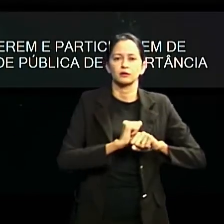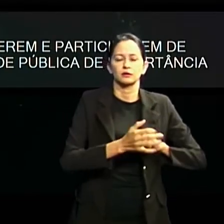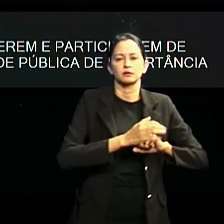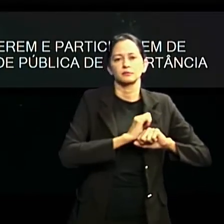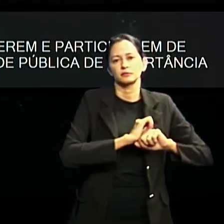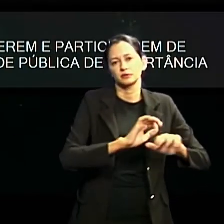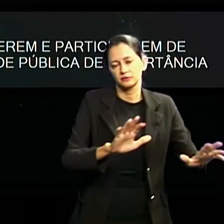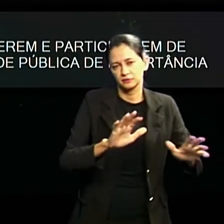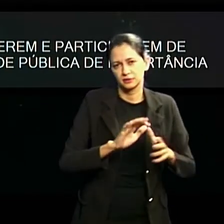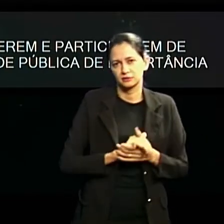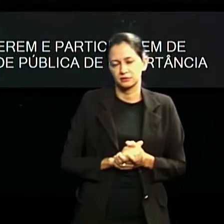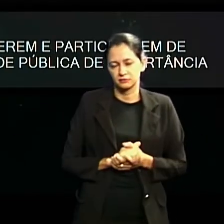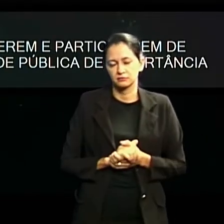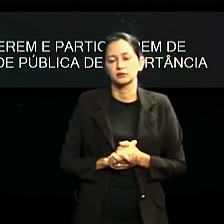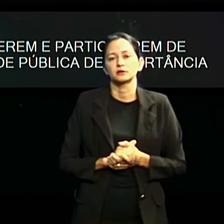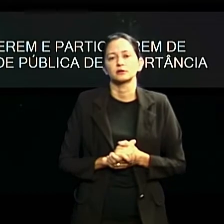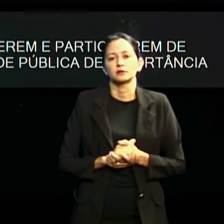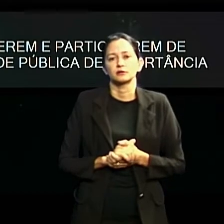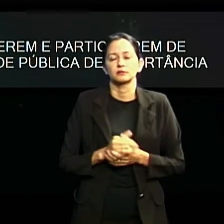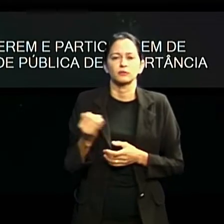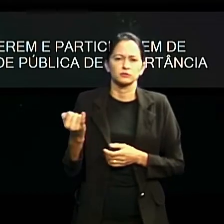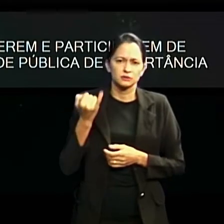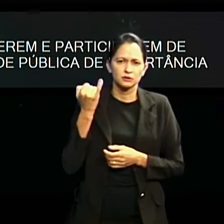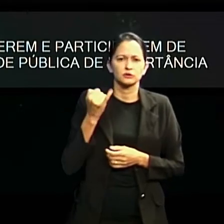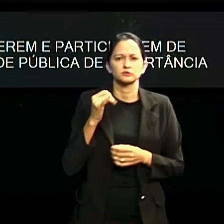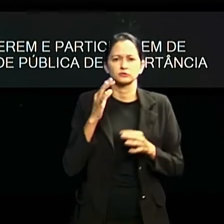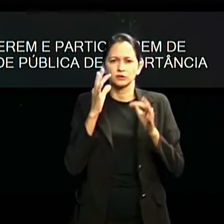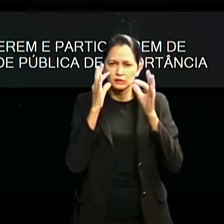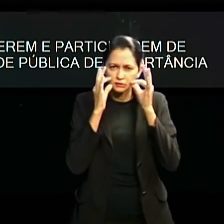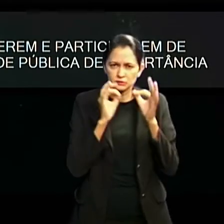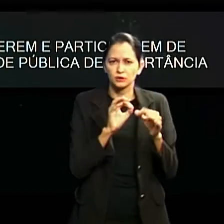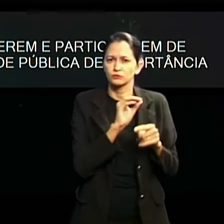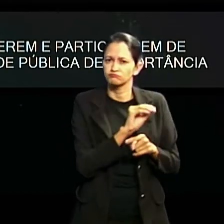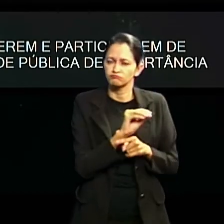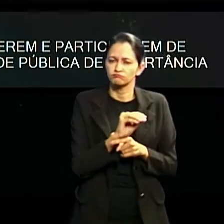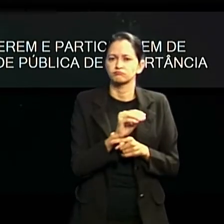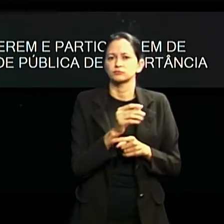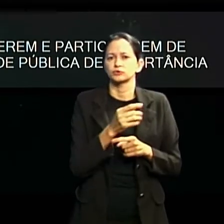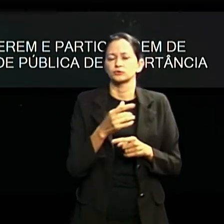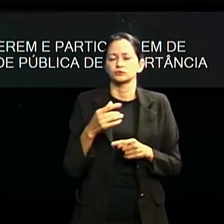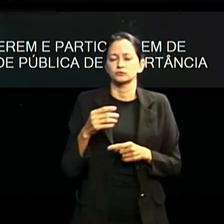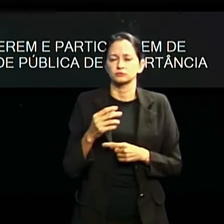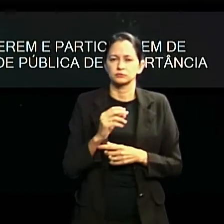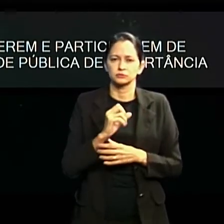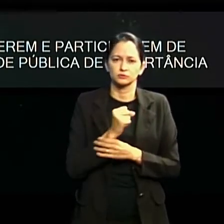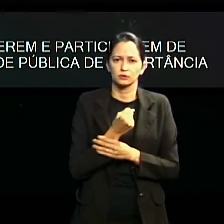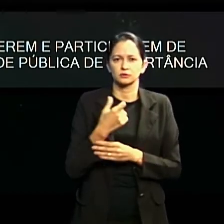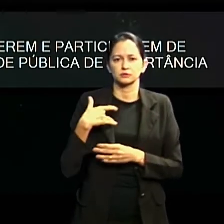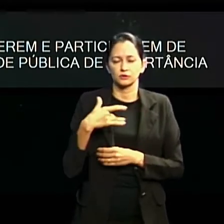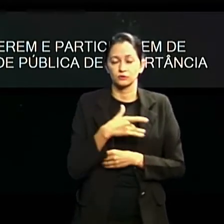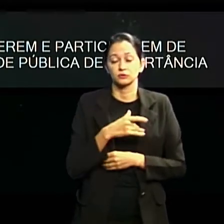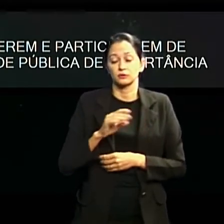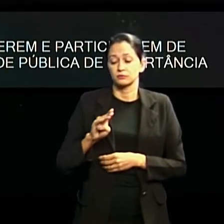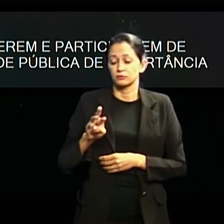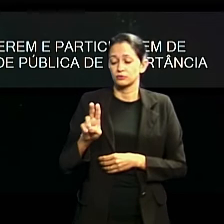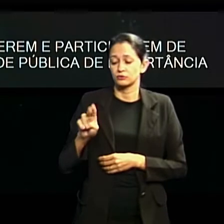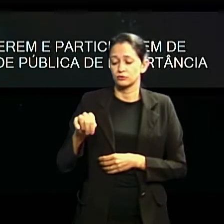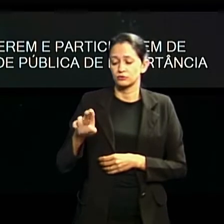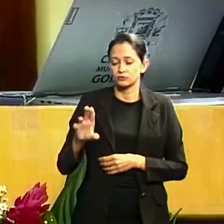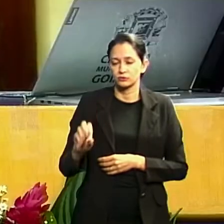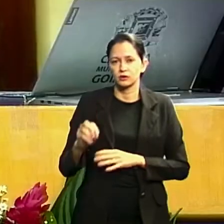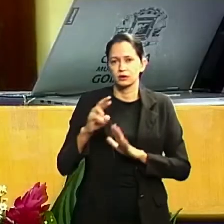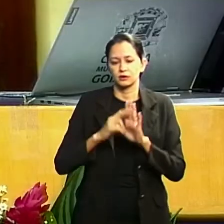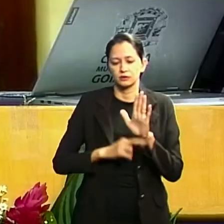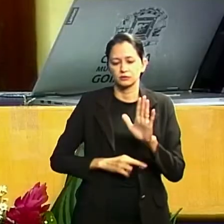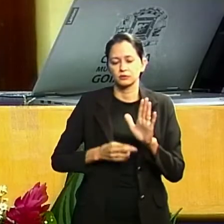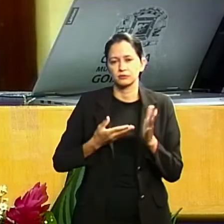emergência de saúde pública de importância internacional decorrente do coronavírus. Bom, Bruno Diniz, pela aprovação. Está em